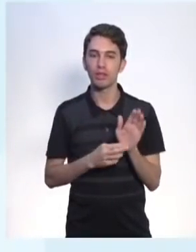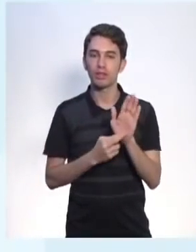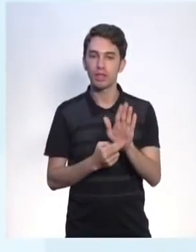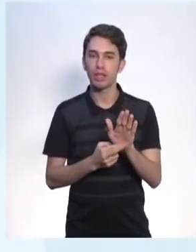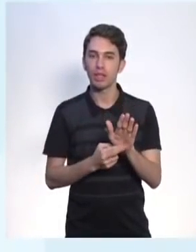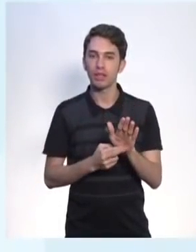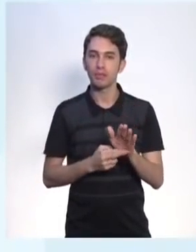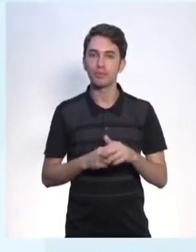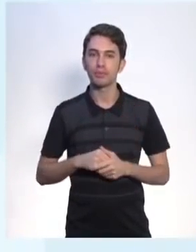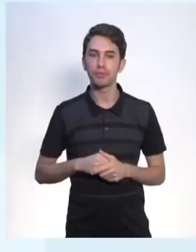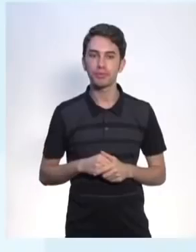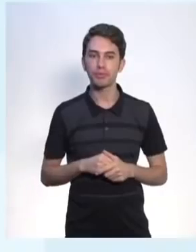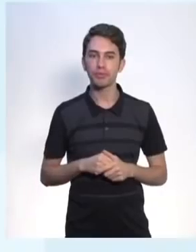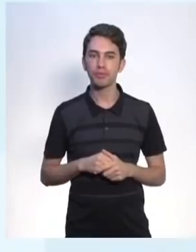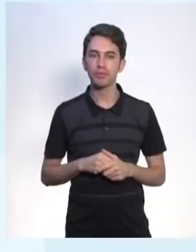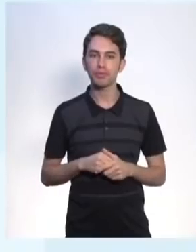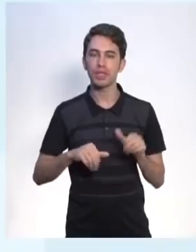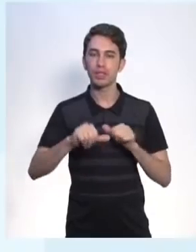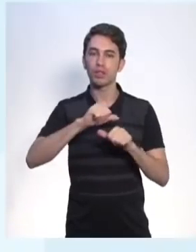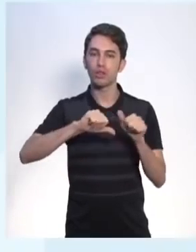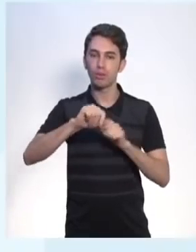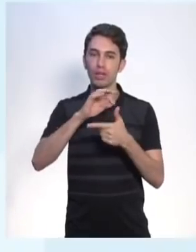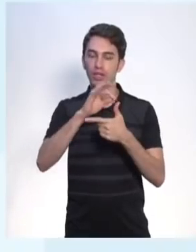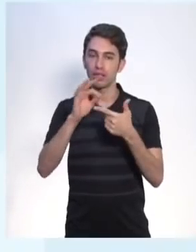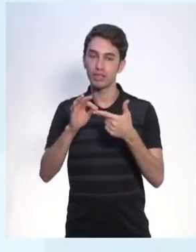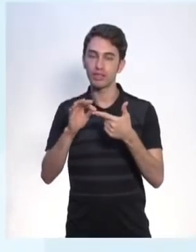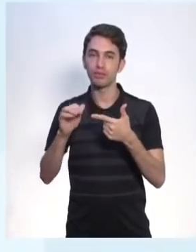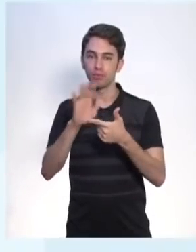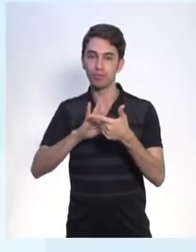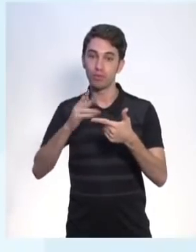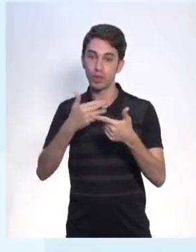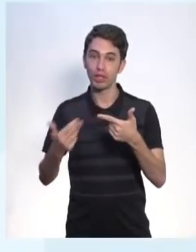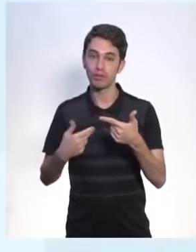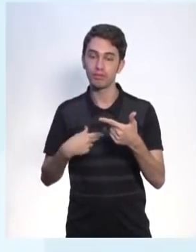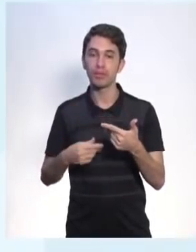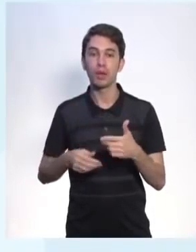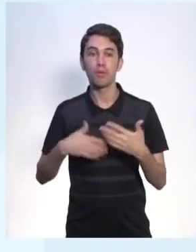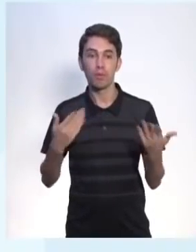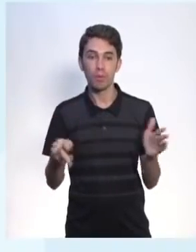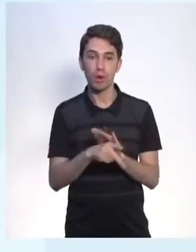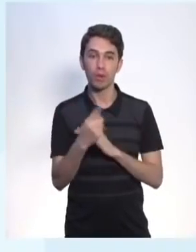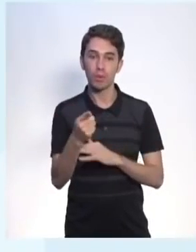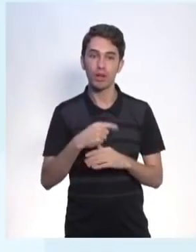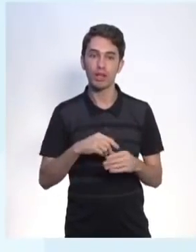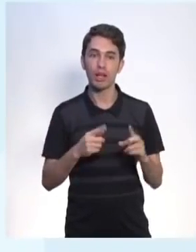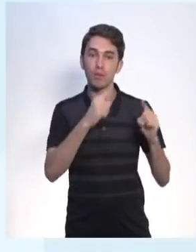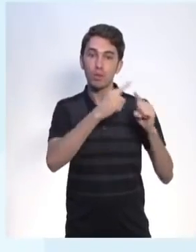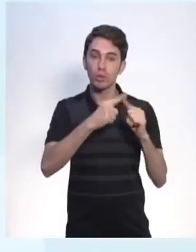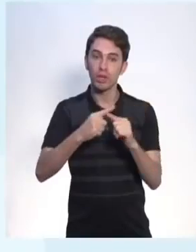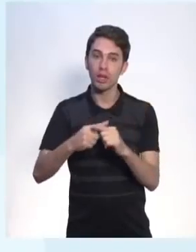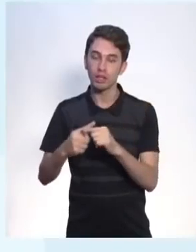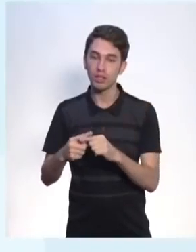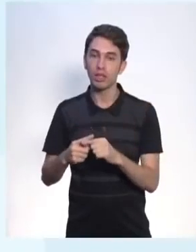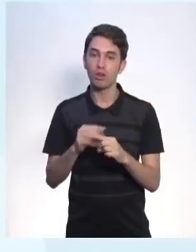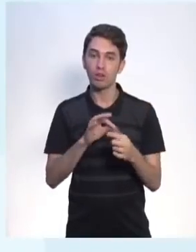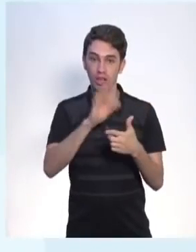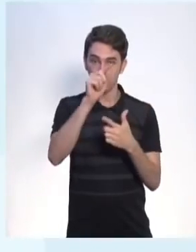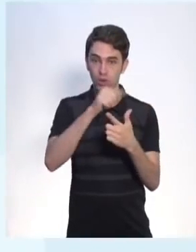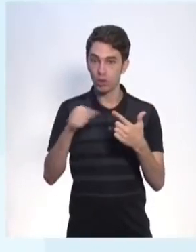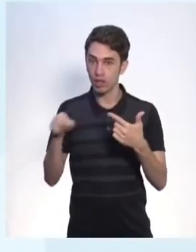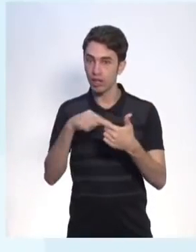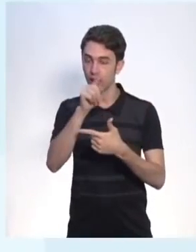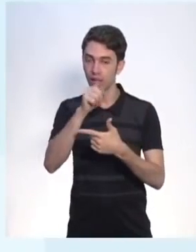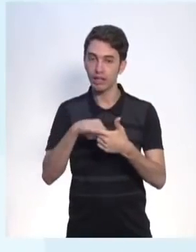Decorrentes de multiplicação das coordenadas dos seus vértices por um número inteiro. Os objetos de conhecimento é